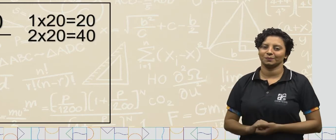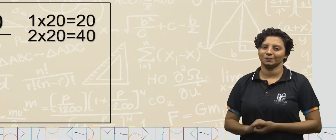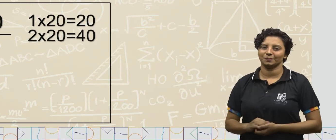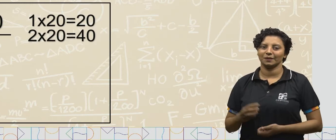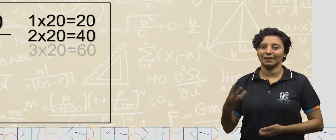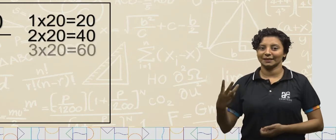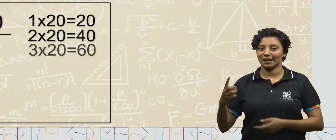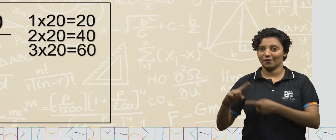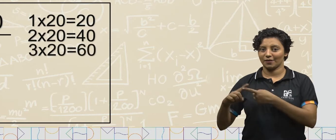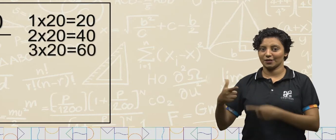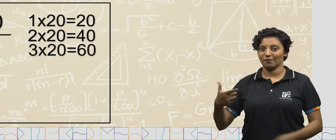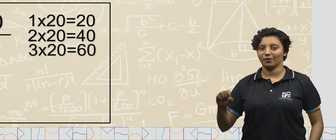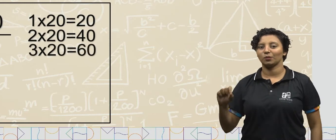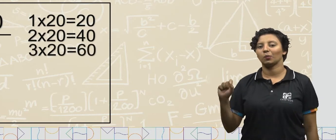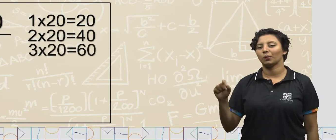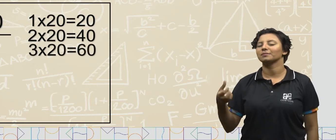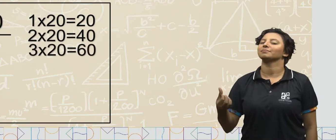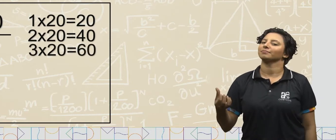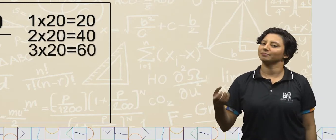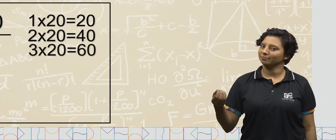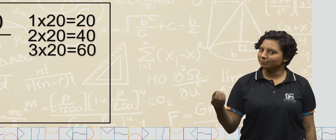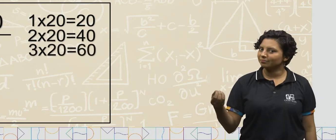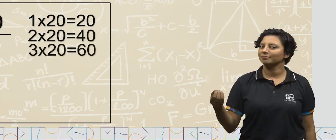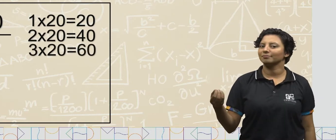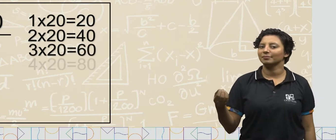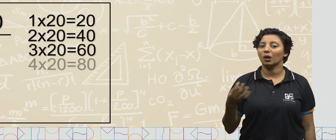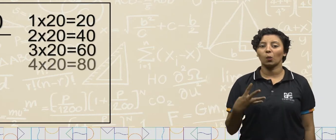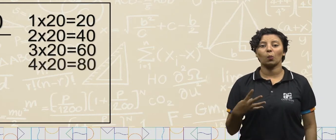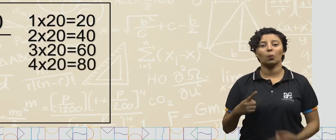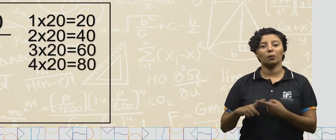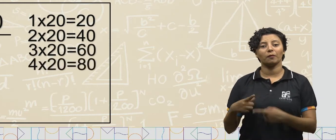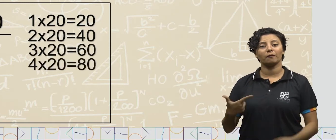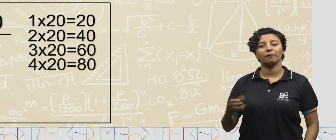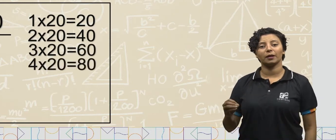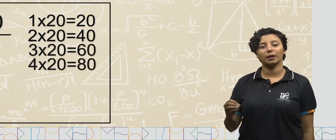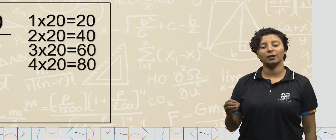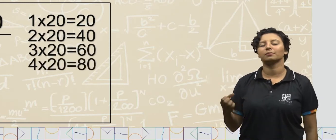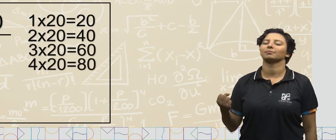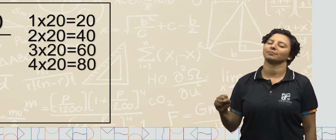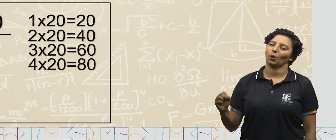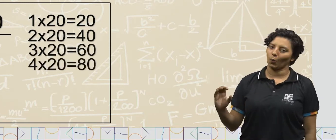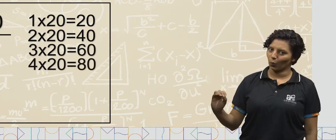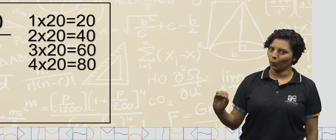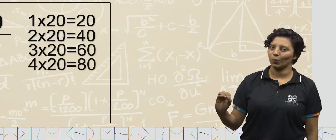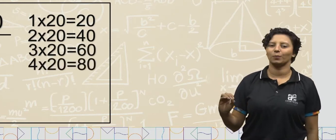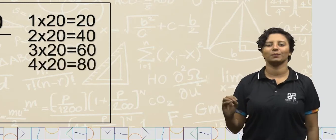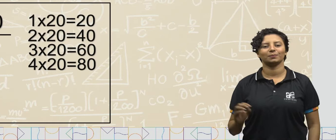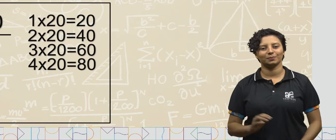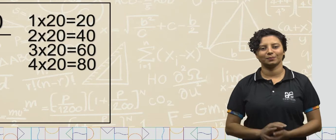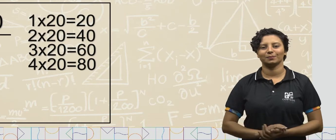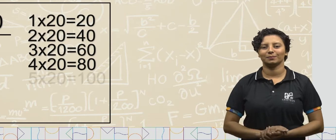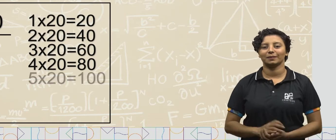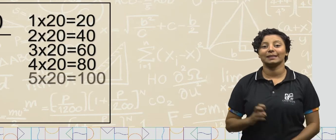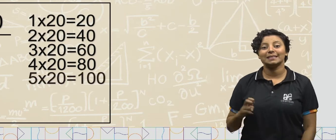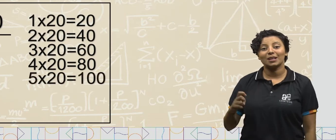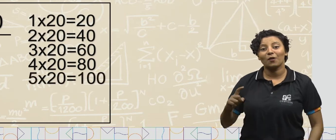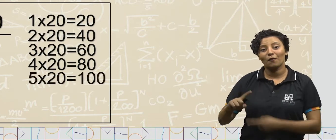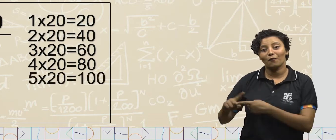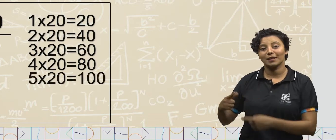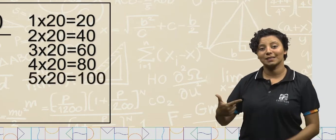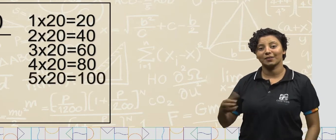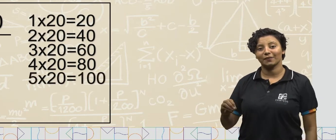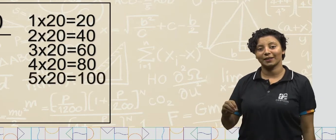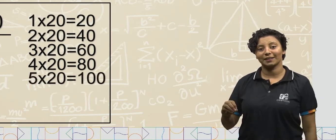3 vezes 20 é igual a 60. 4 vezes 20, o resultado é 80. 5